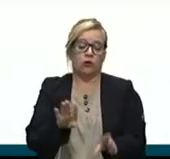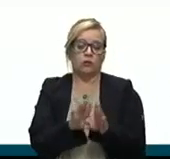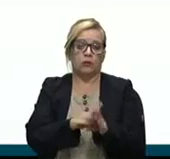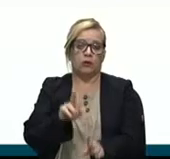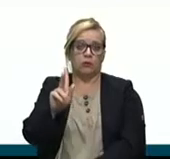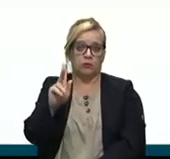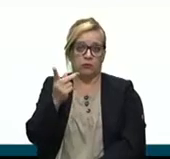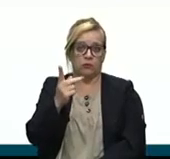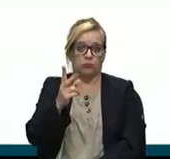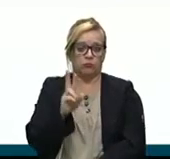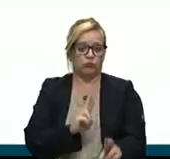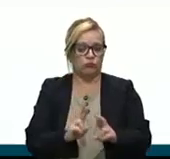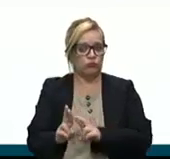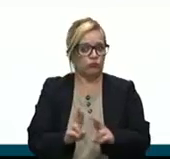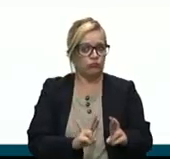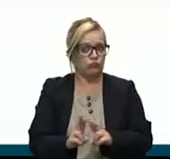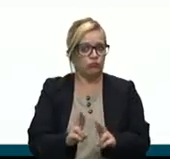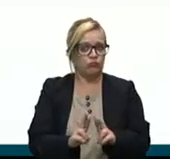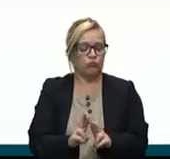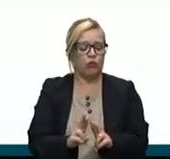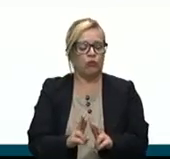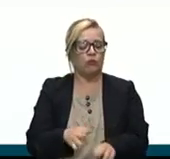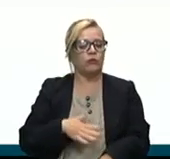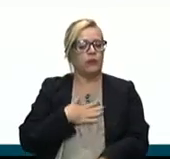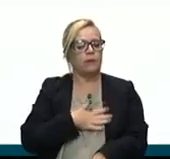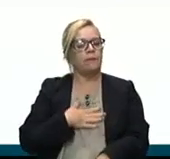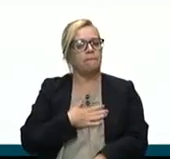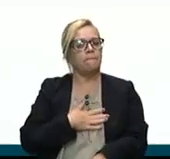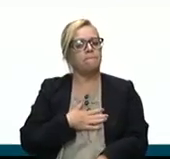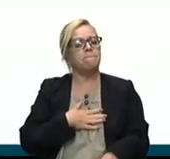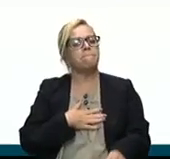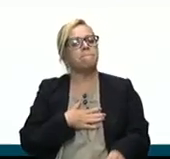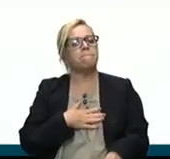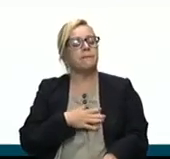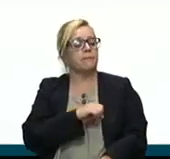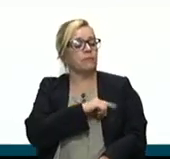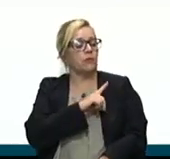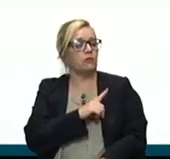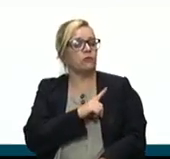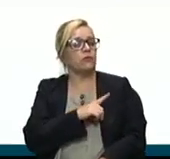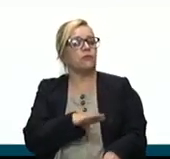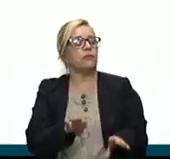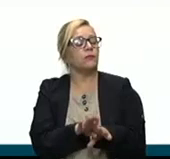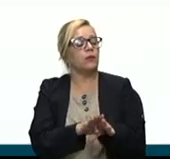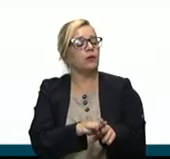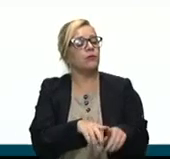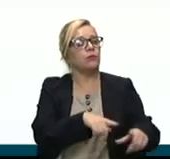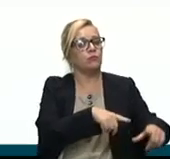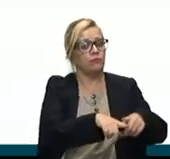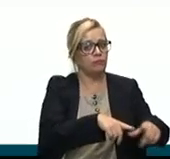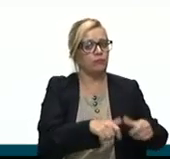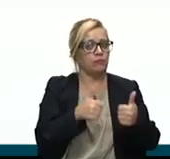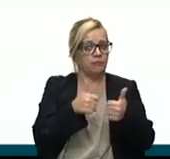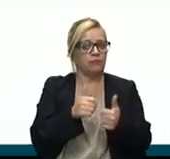H. Uma relacionada às condições de trabalho e a outra relacionada à remuneração dos funcionários.